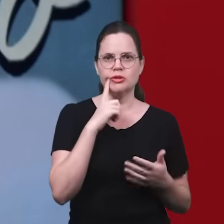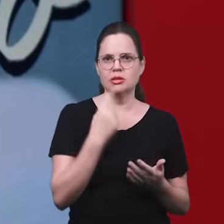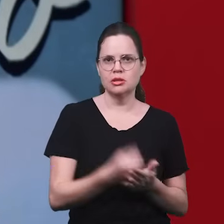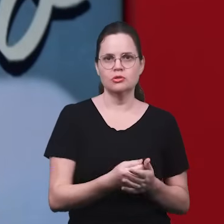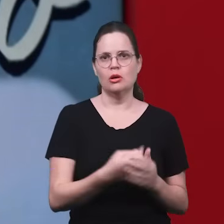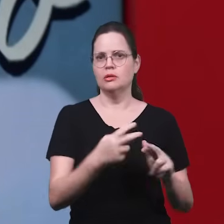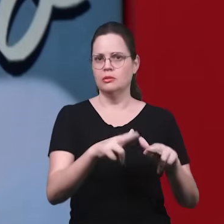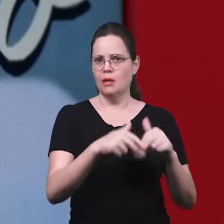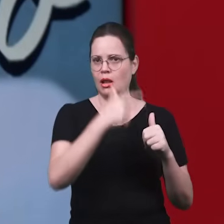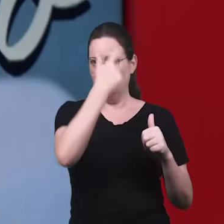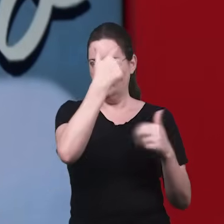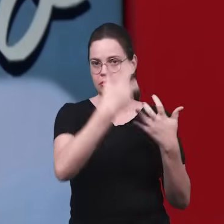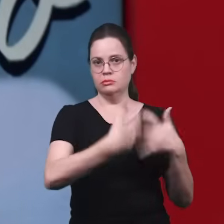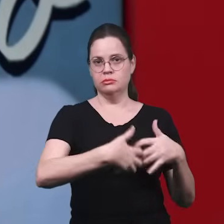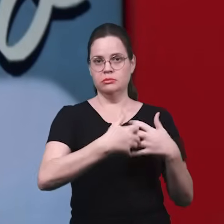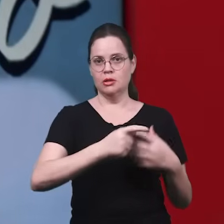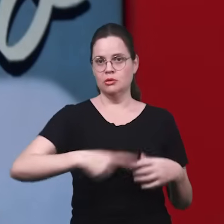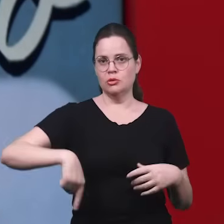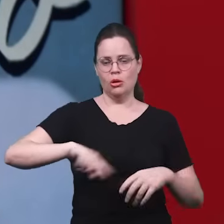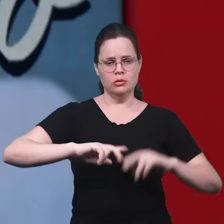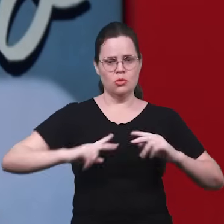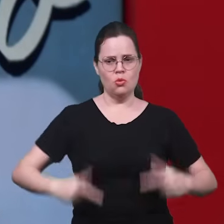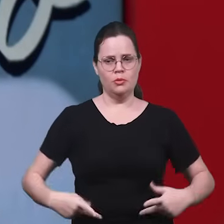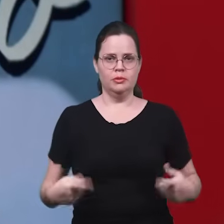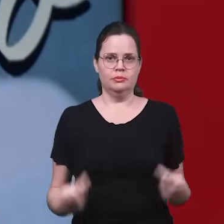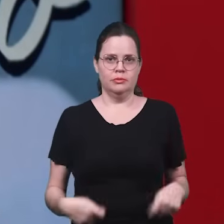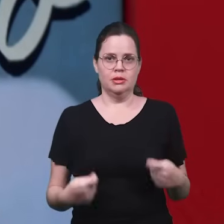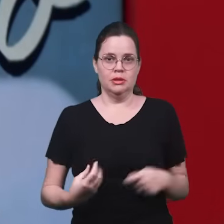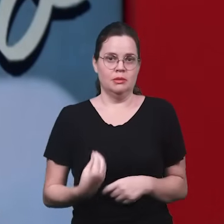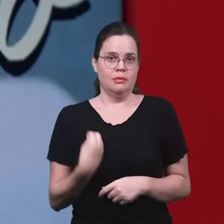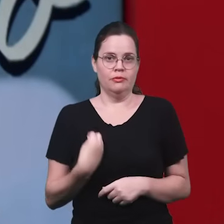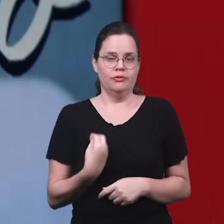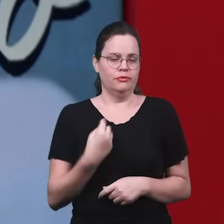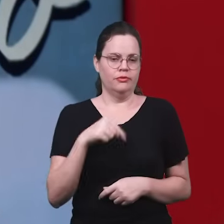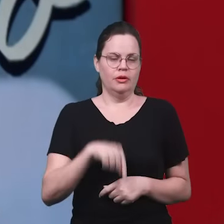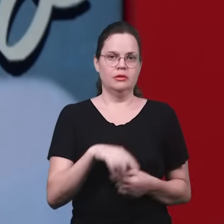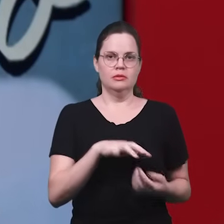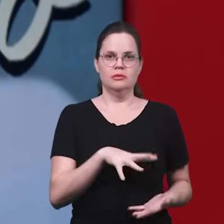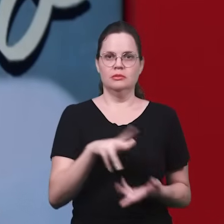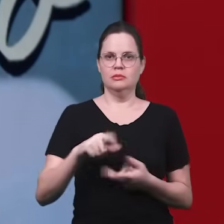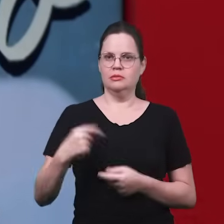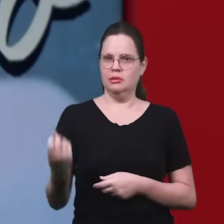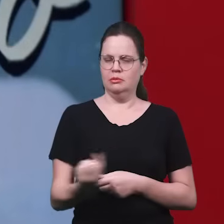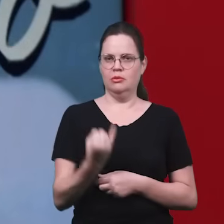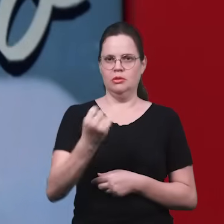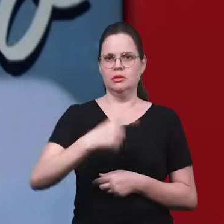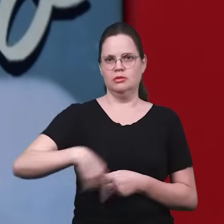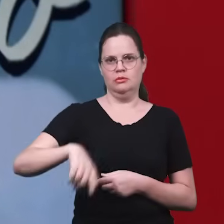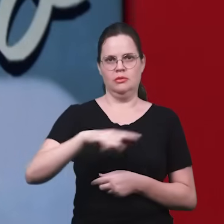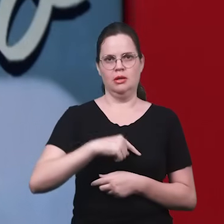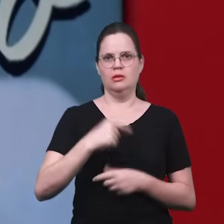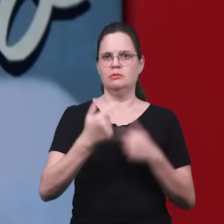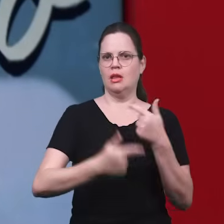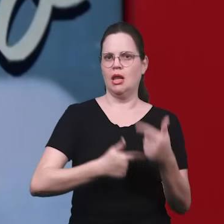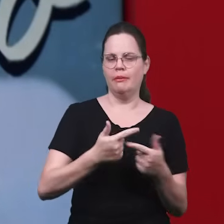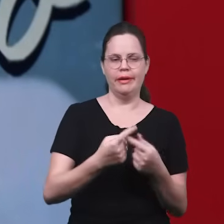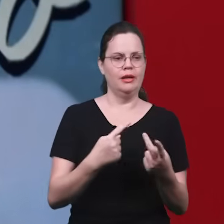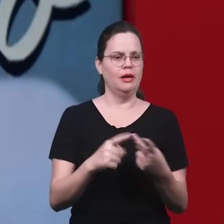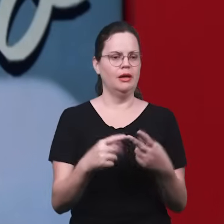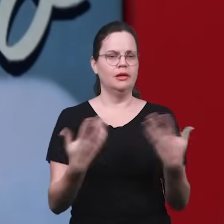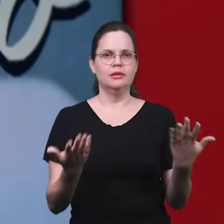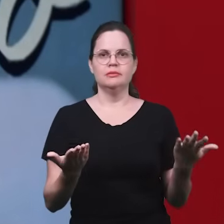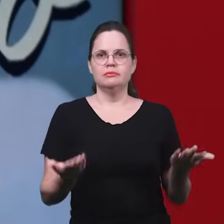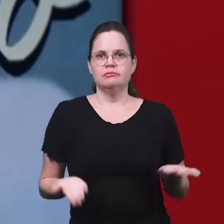é um dos meios que nós vivemos, né? Nós precisamos da razão, é fundamental para o nosso trabalho, para a